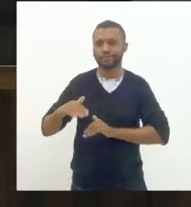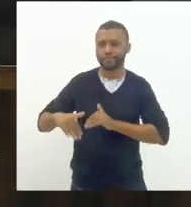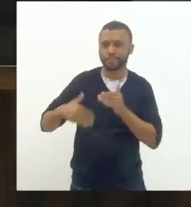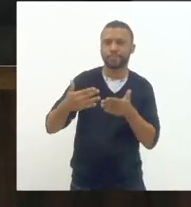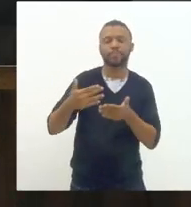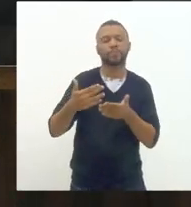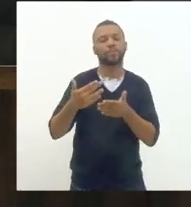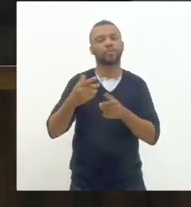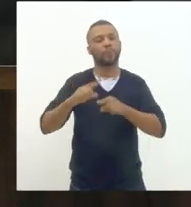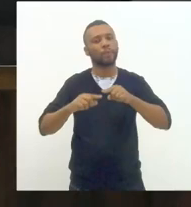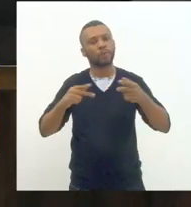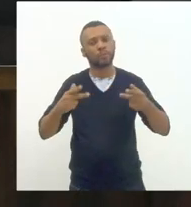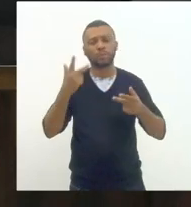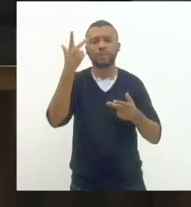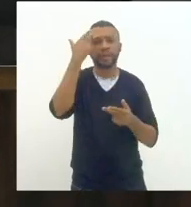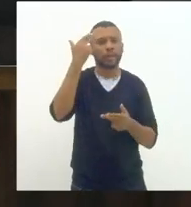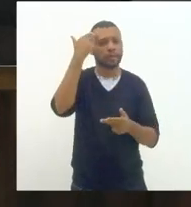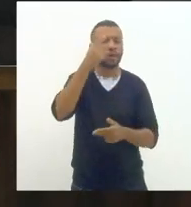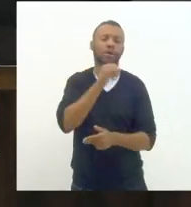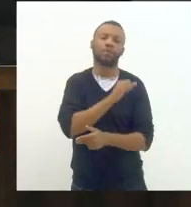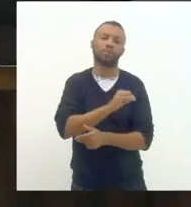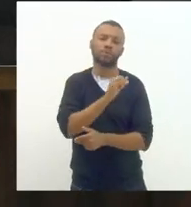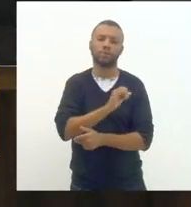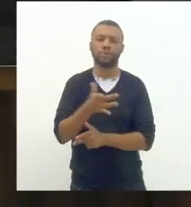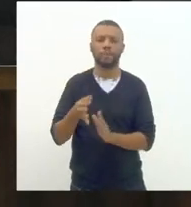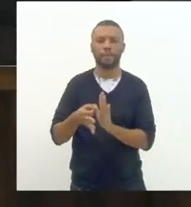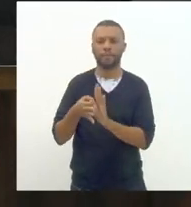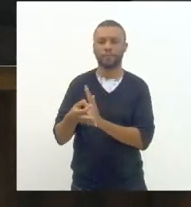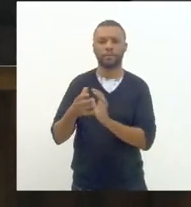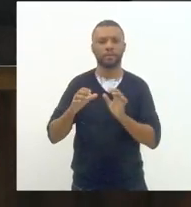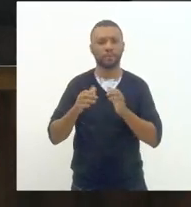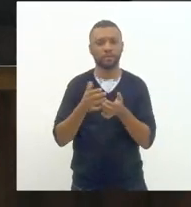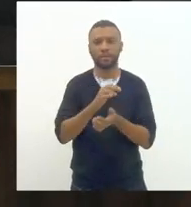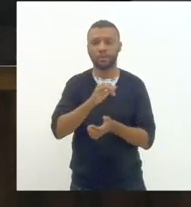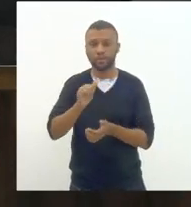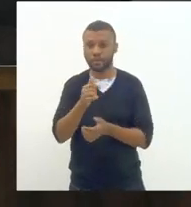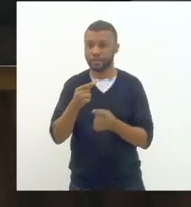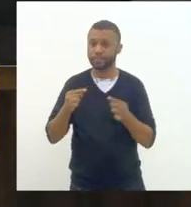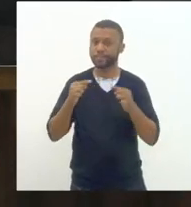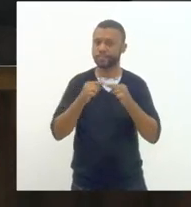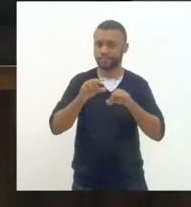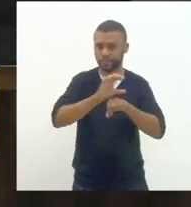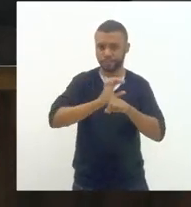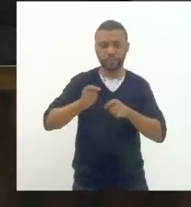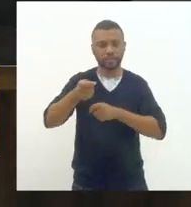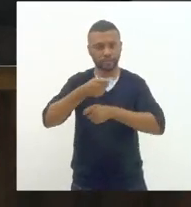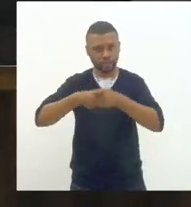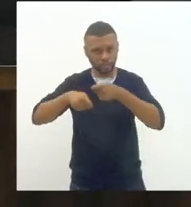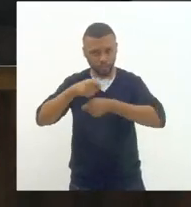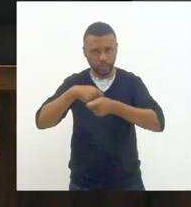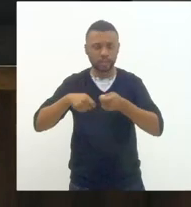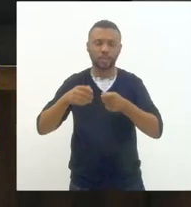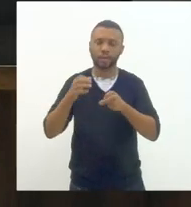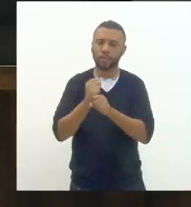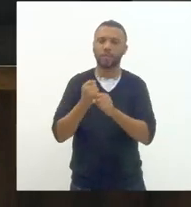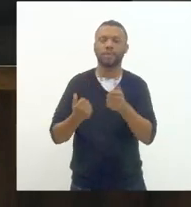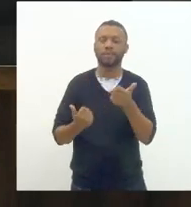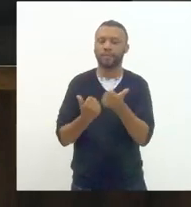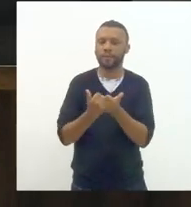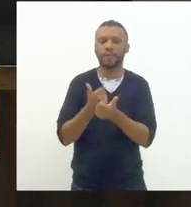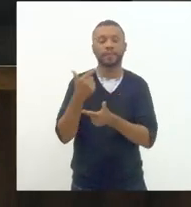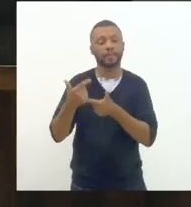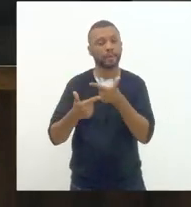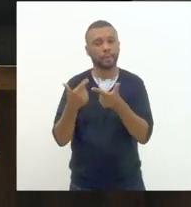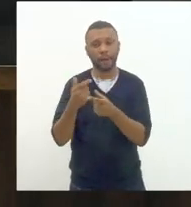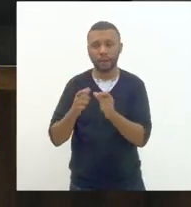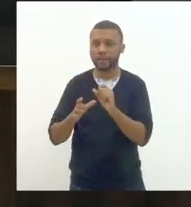Orgânica no Estado do Rio de Janeiro. Pareceres da Comissão de Constituição e Justiça pela Constitucionalidade, Economia, Comércio favorável, de Trabalho, Legislação